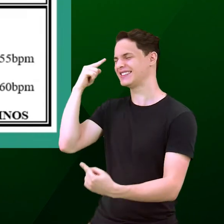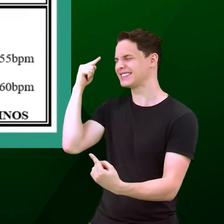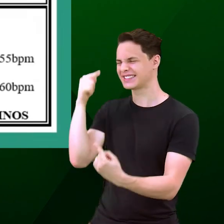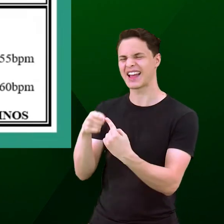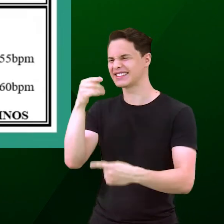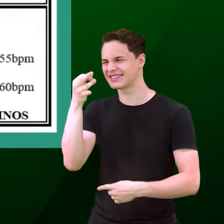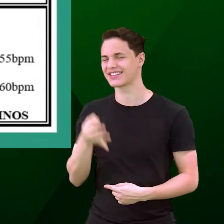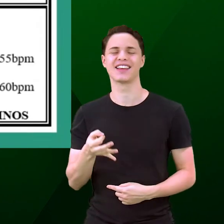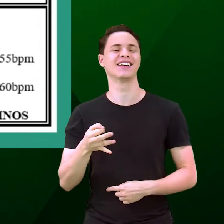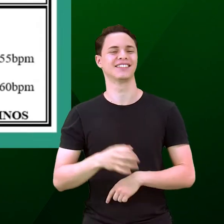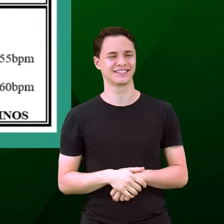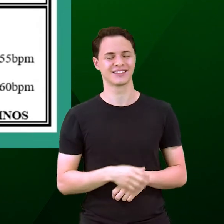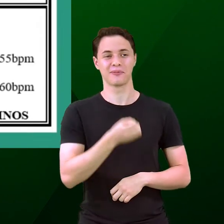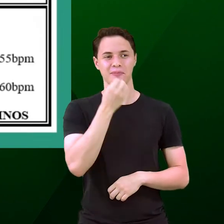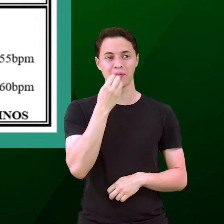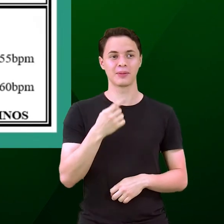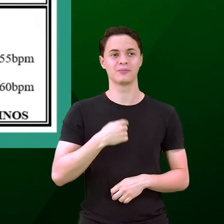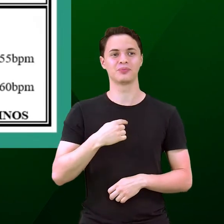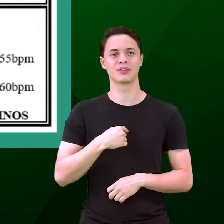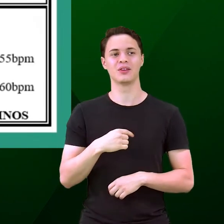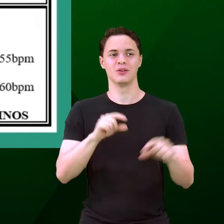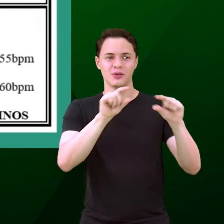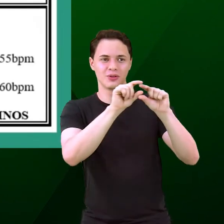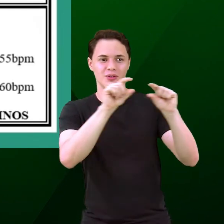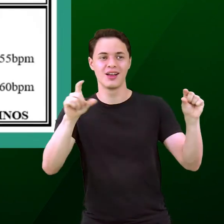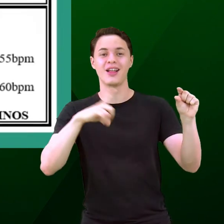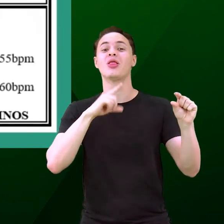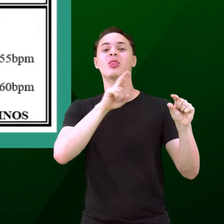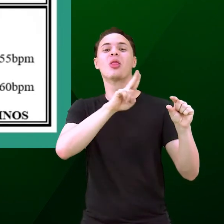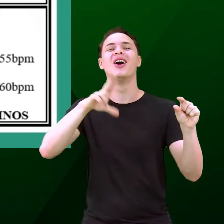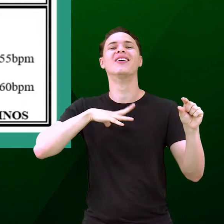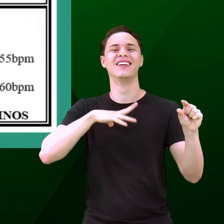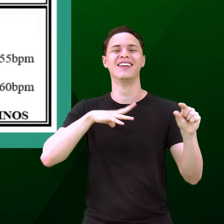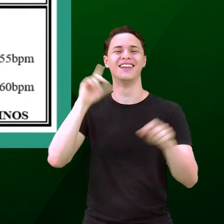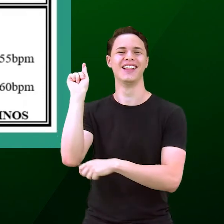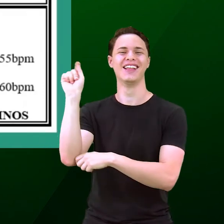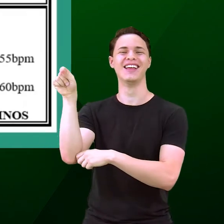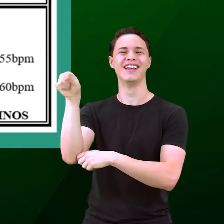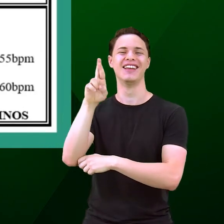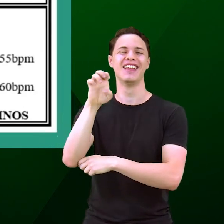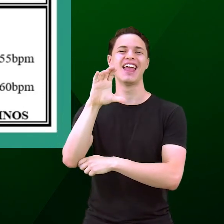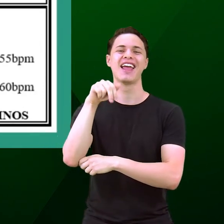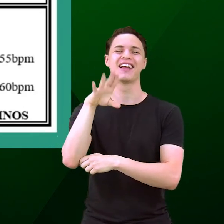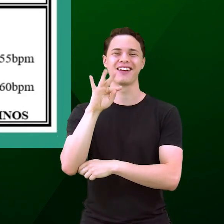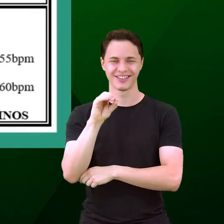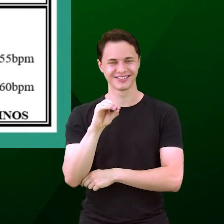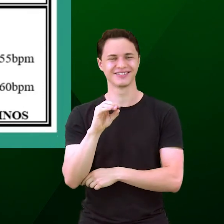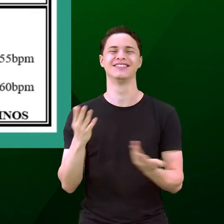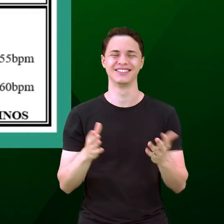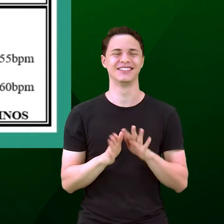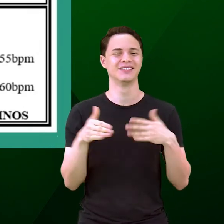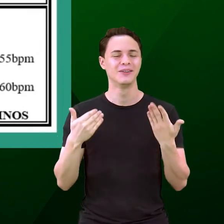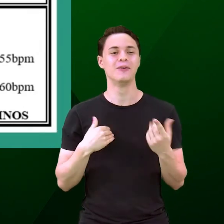tá? Ele oxigena melhor o teu músculo, faz com que haja um relaxamento melhor, né, da